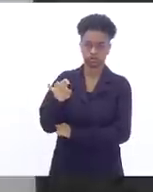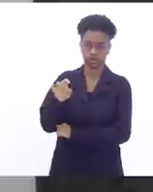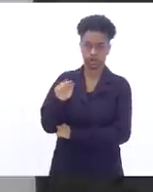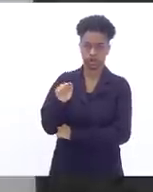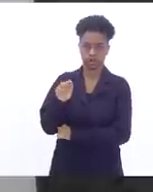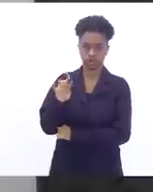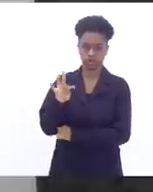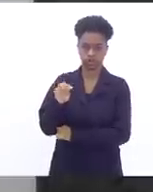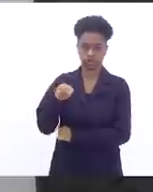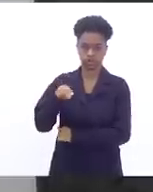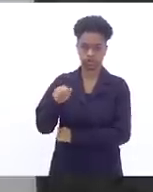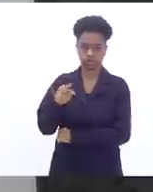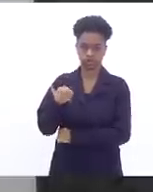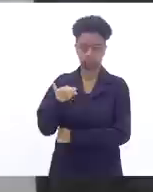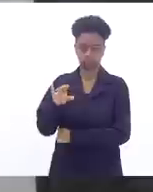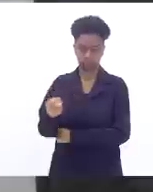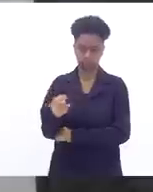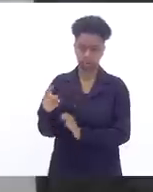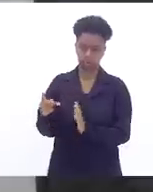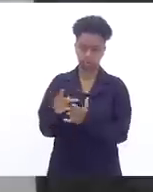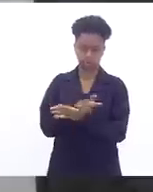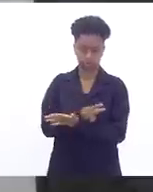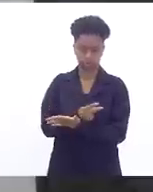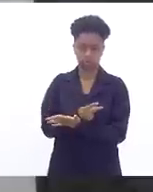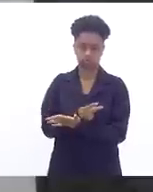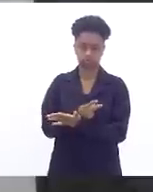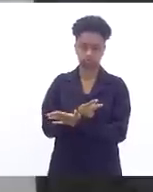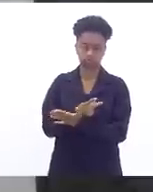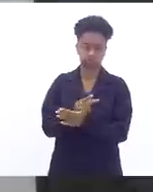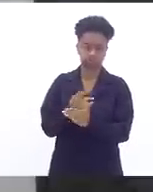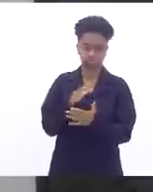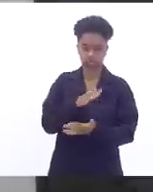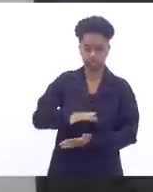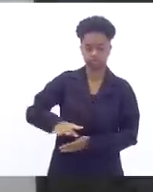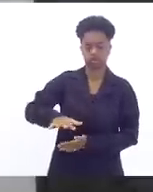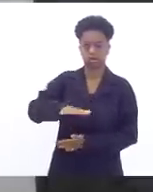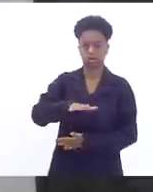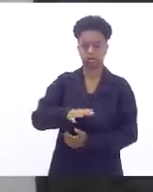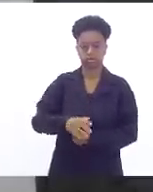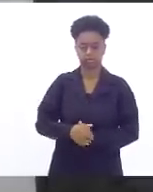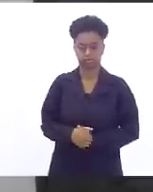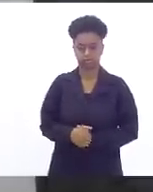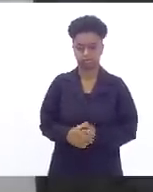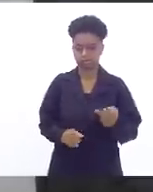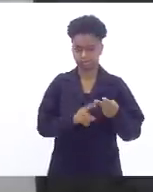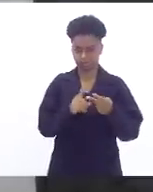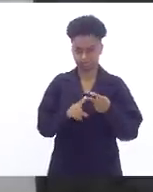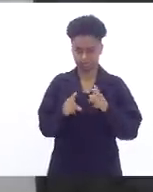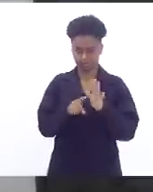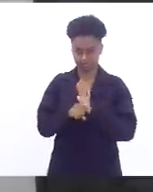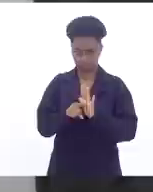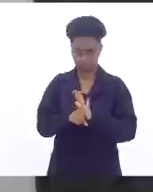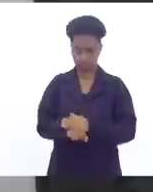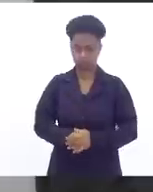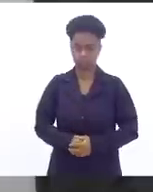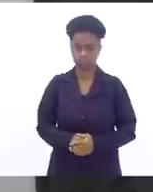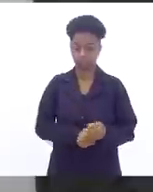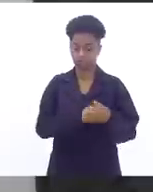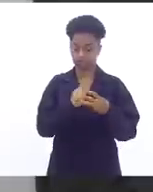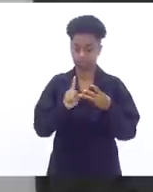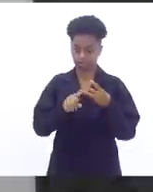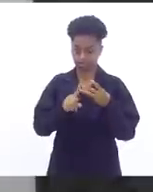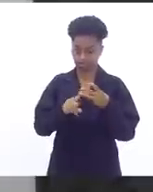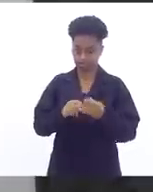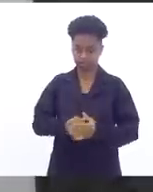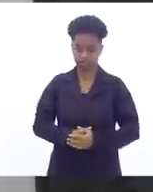vem a ocorrer de forma universalizada essa segunda pergunta terceira